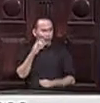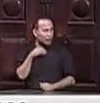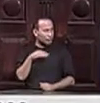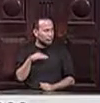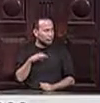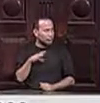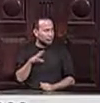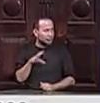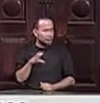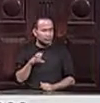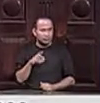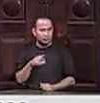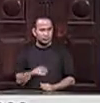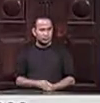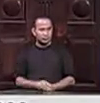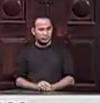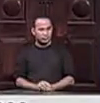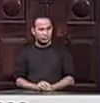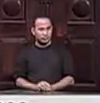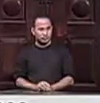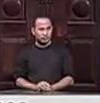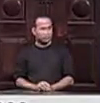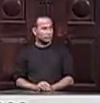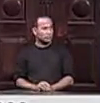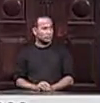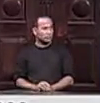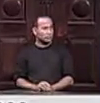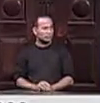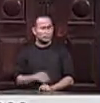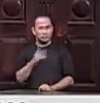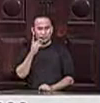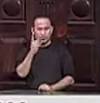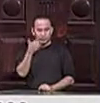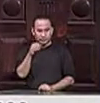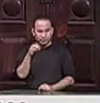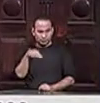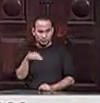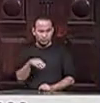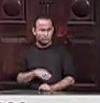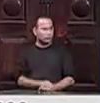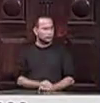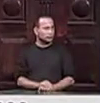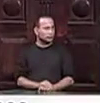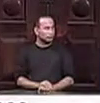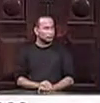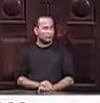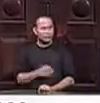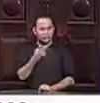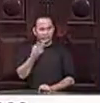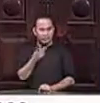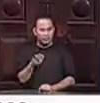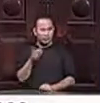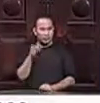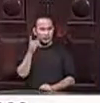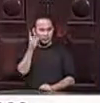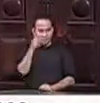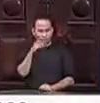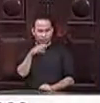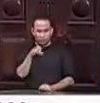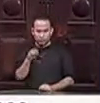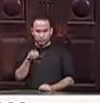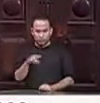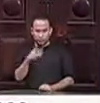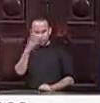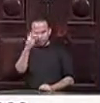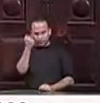Deputado Carlos Mink e deputado Osório. A presidência será implacável com os 10 minutos. Sim. Não, é só para dizer, deputado Osório, Vossa Excelência foi